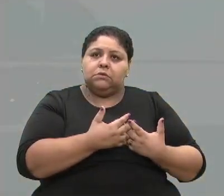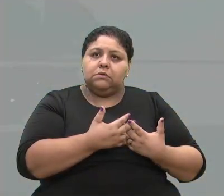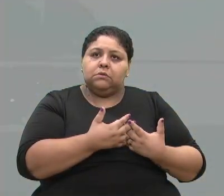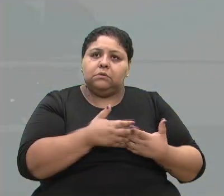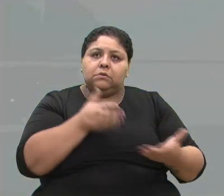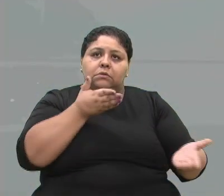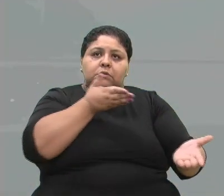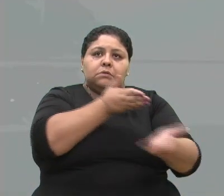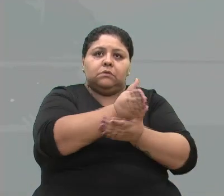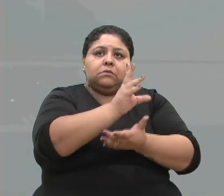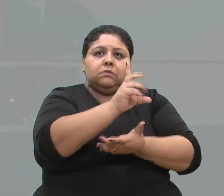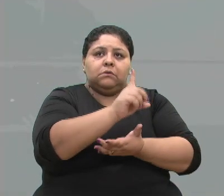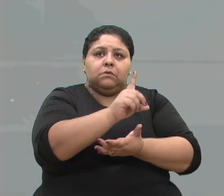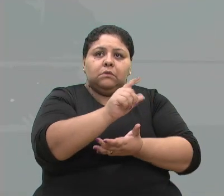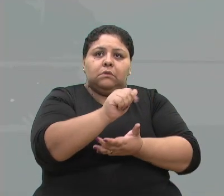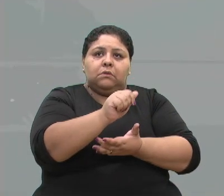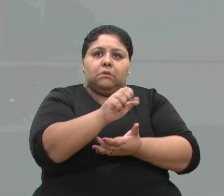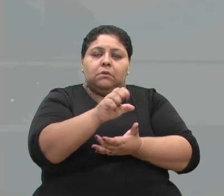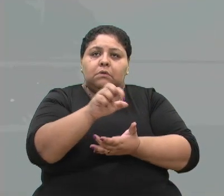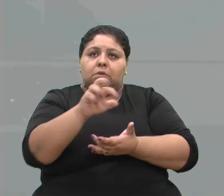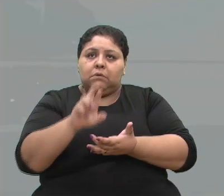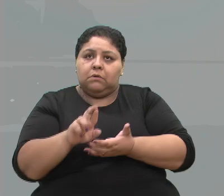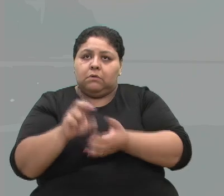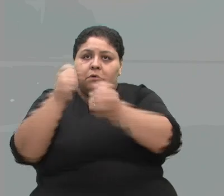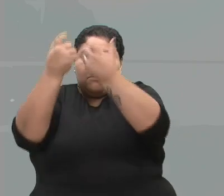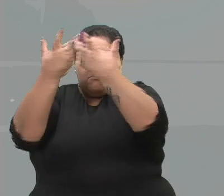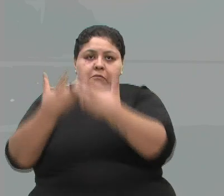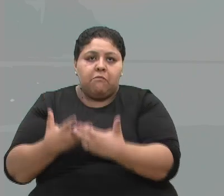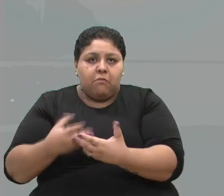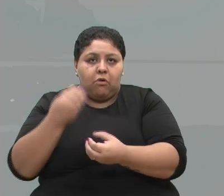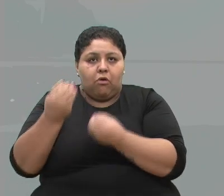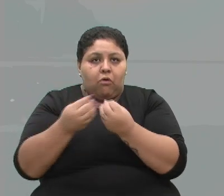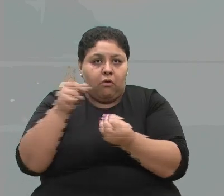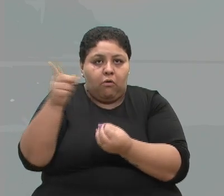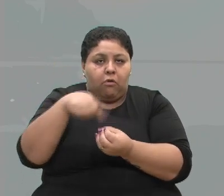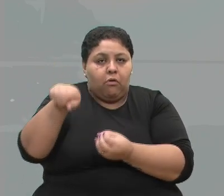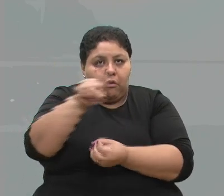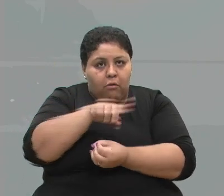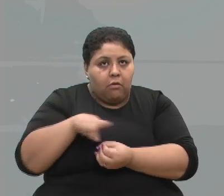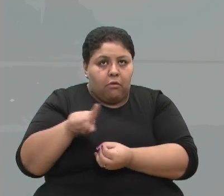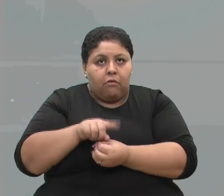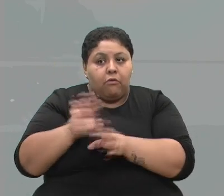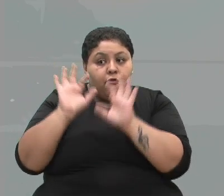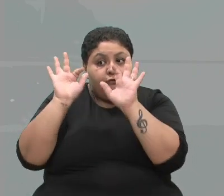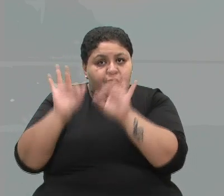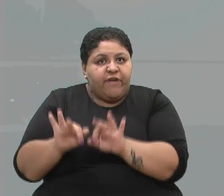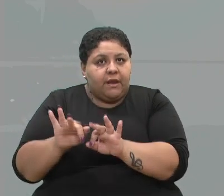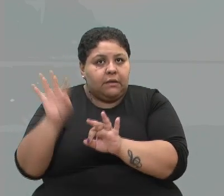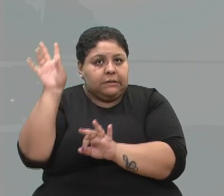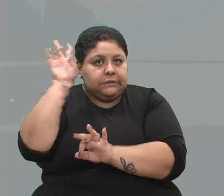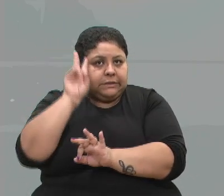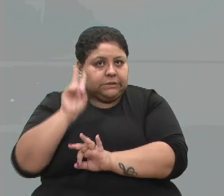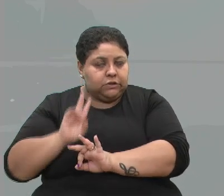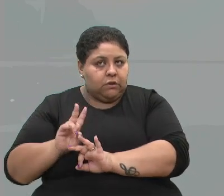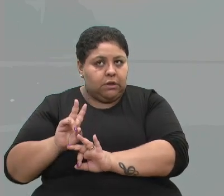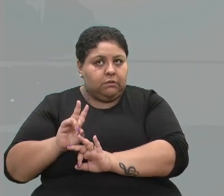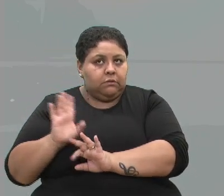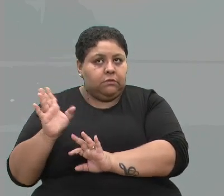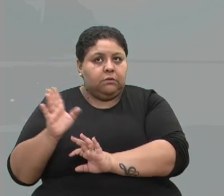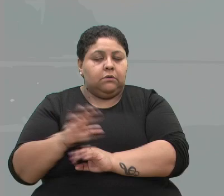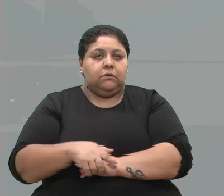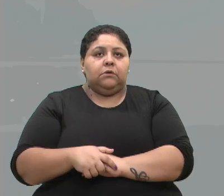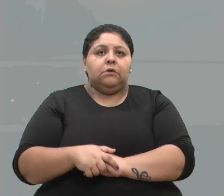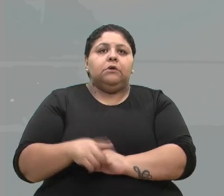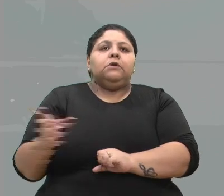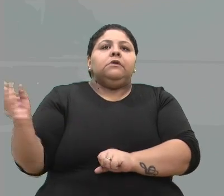autorização do Dair quanto ao fresado. Eu vou contar a história para vocês, como é que foi, para ver se a gente dá um basta nessa história.